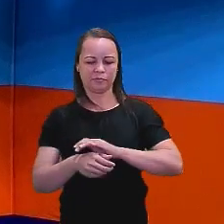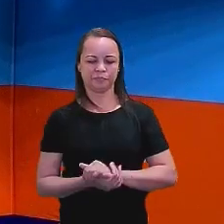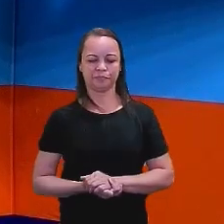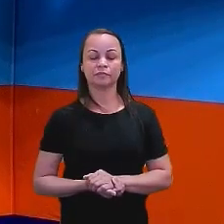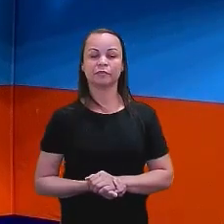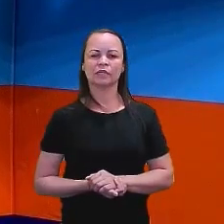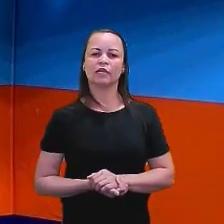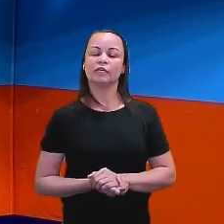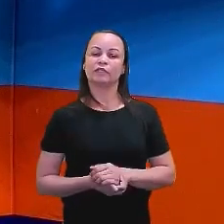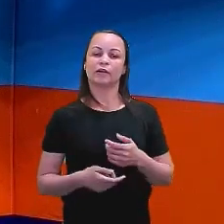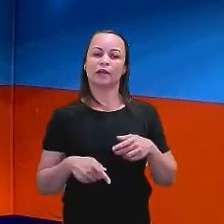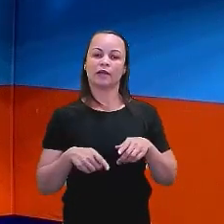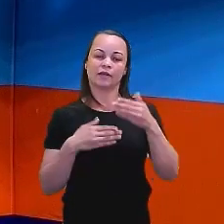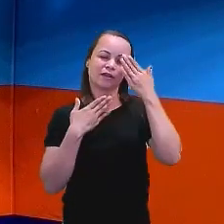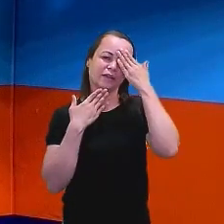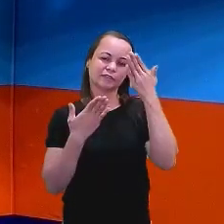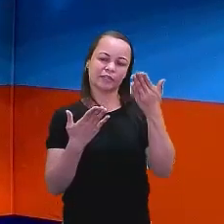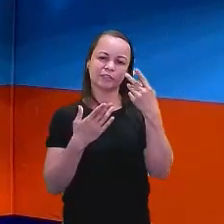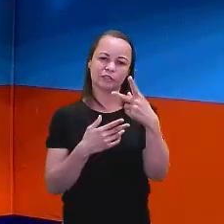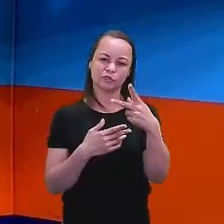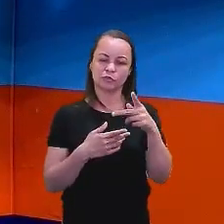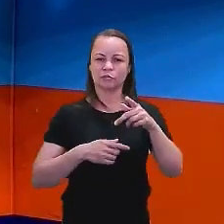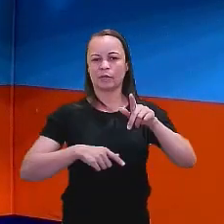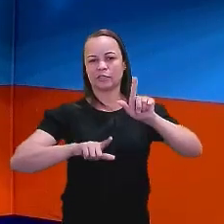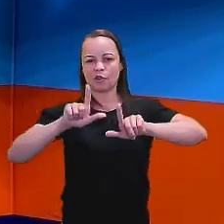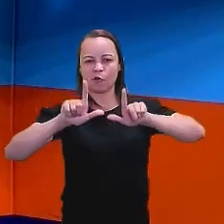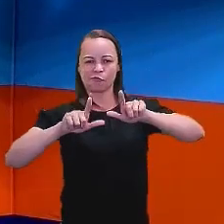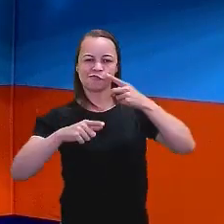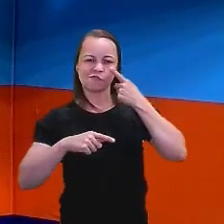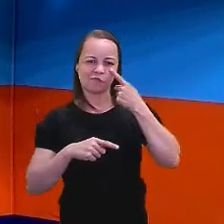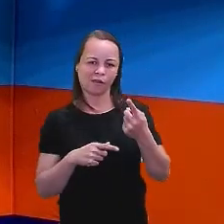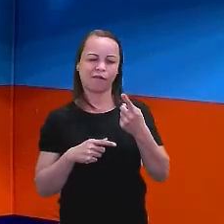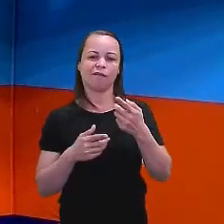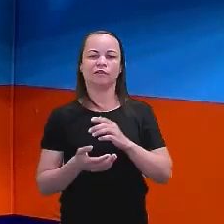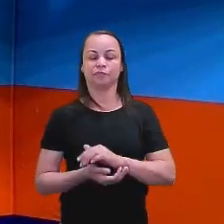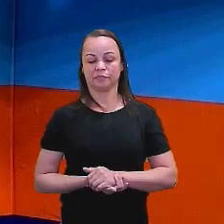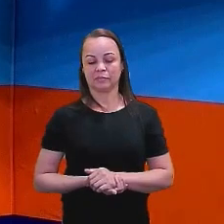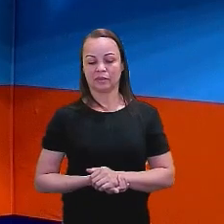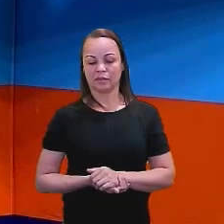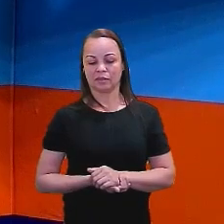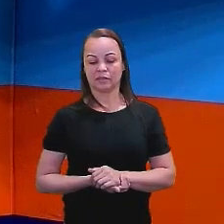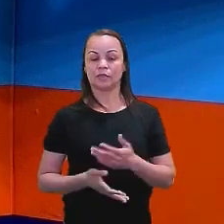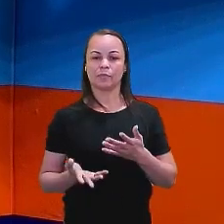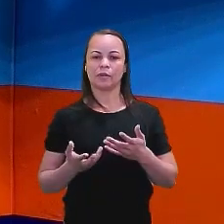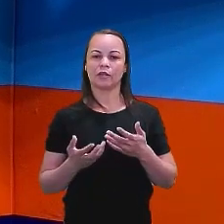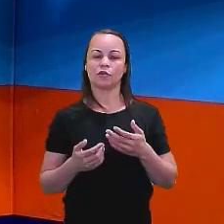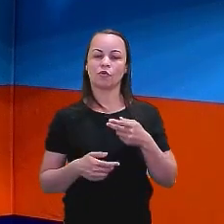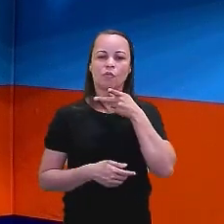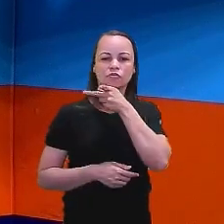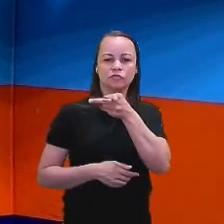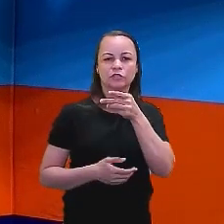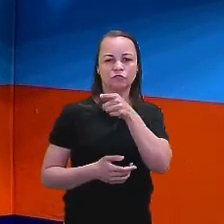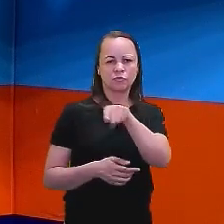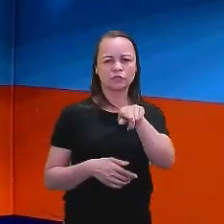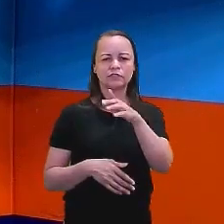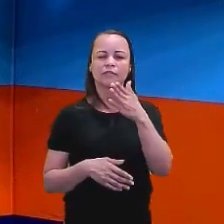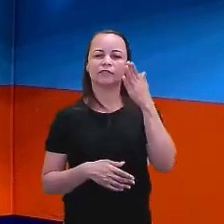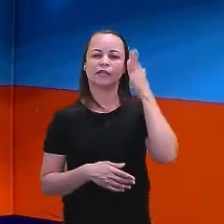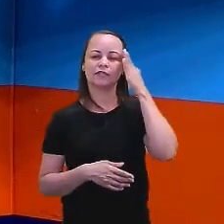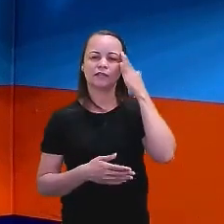sua disponibilidade em escutar essa aula e também te convido a buscar mais sobre